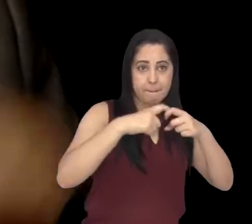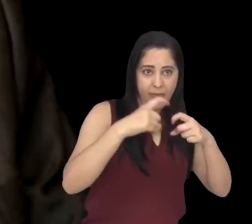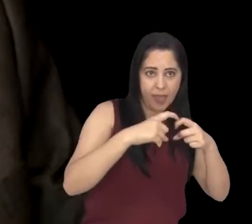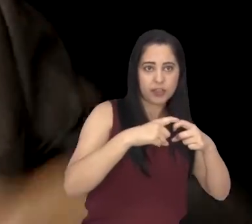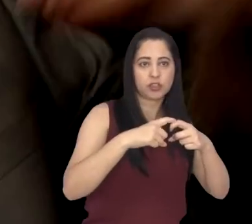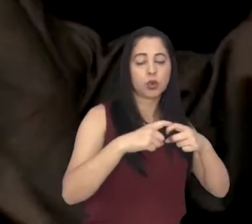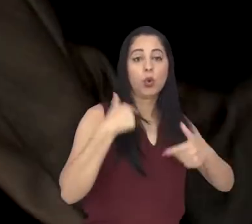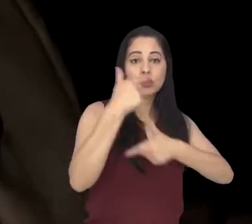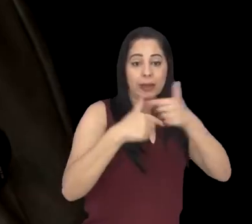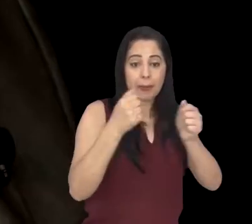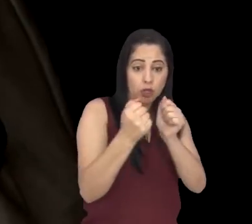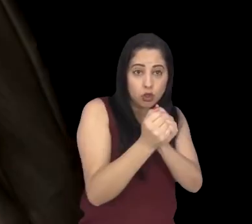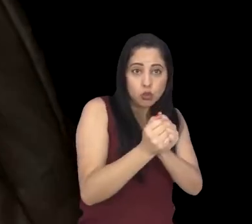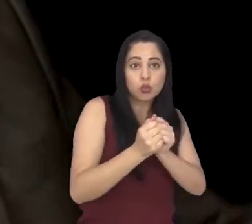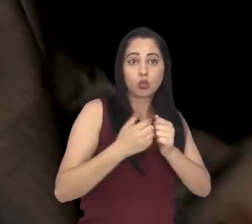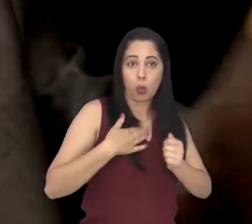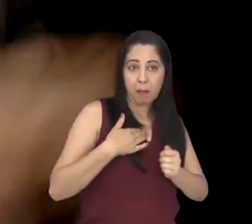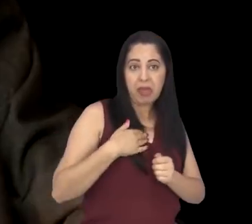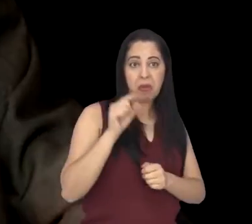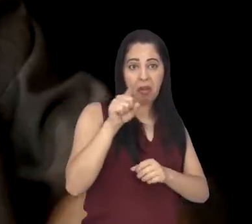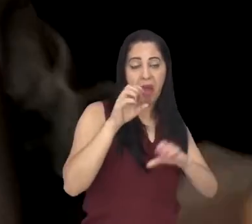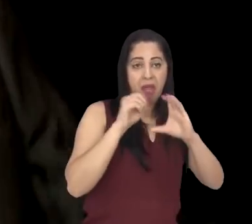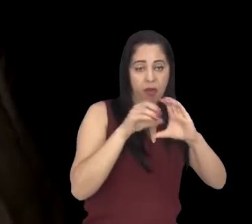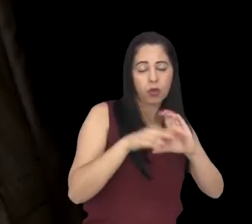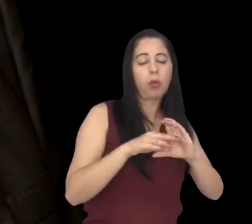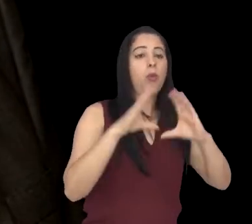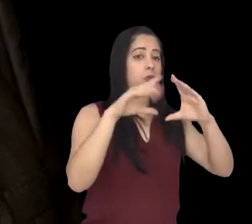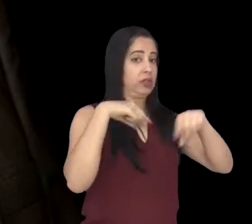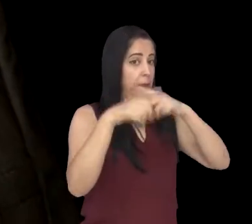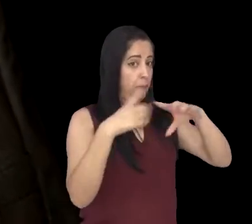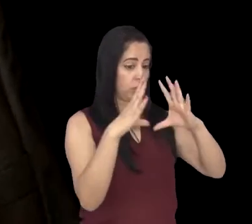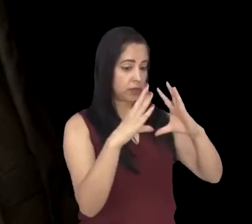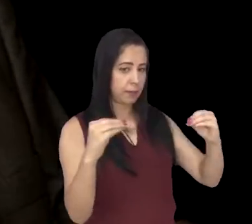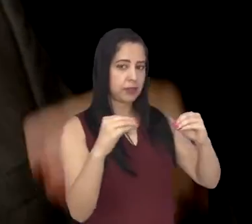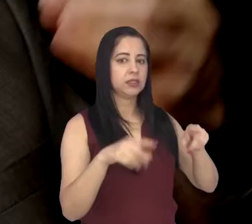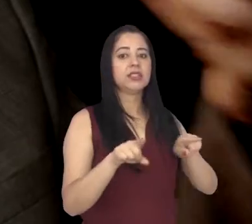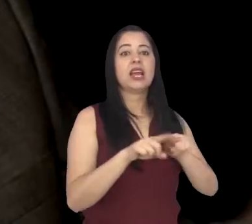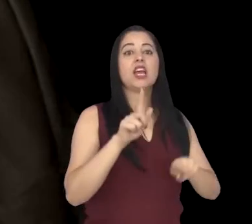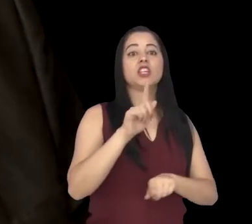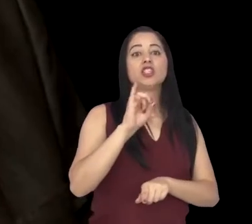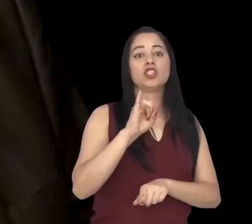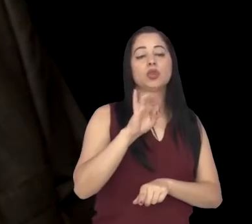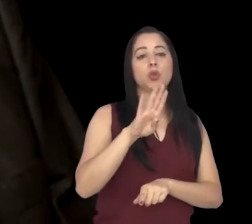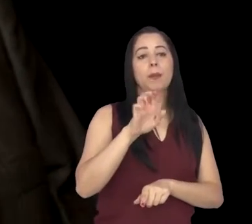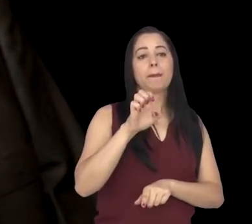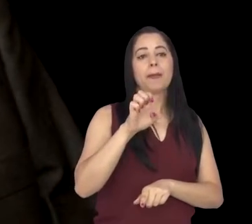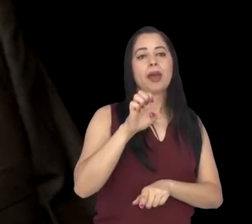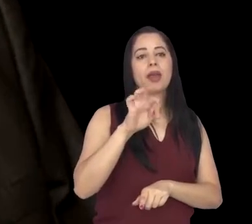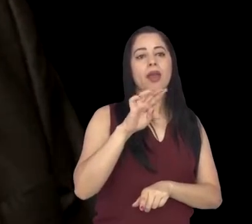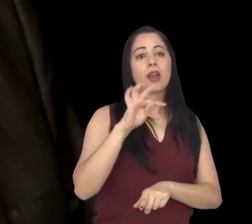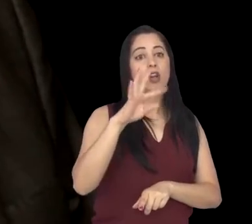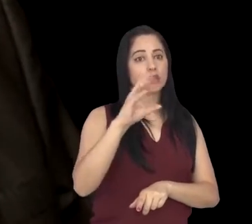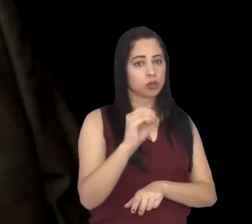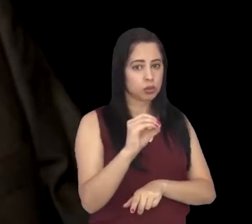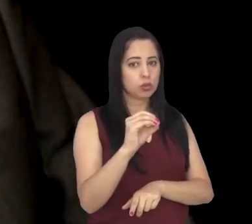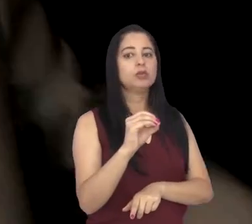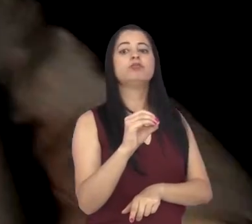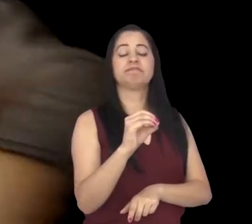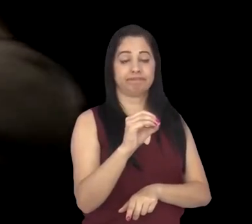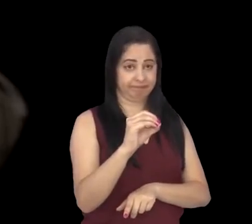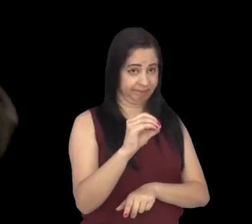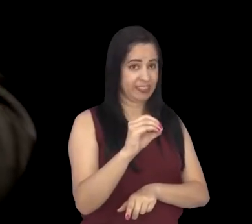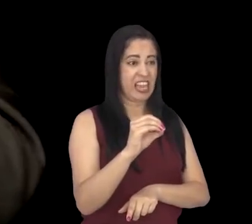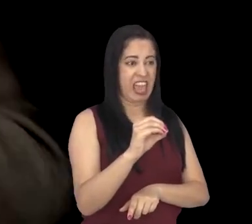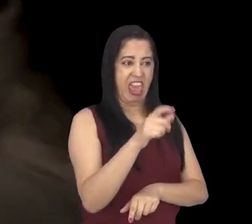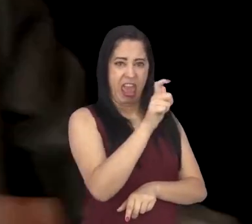narrador comigo, na Globo também, depois na Band. Tinha o Gilberto de Mestai, os